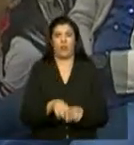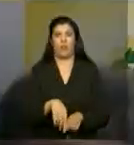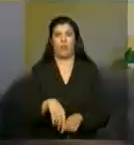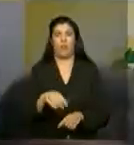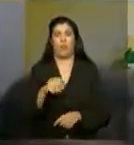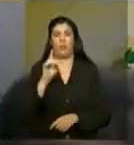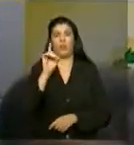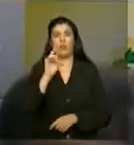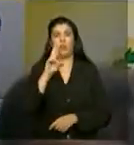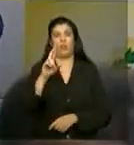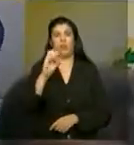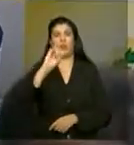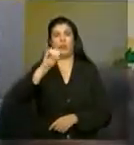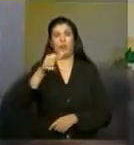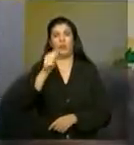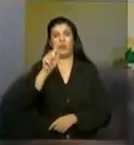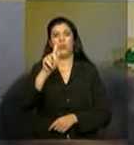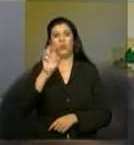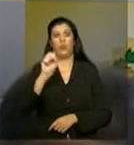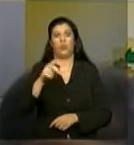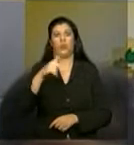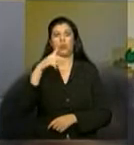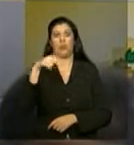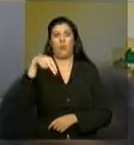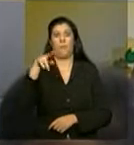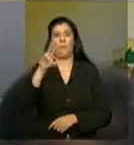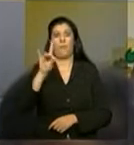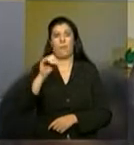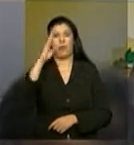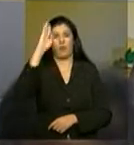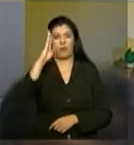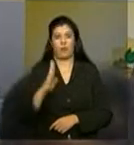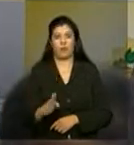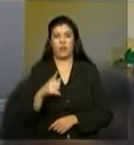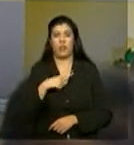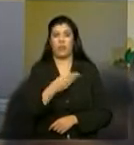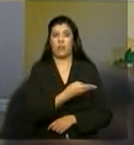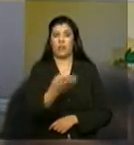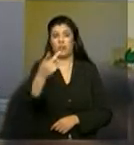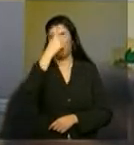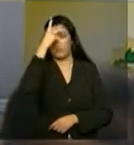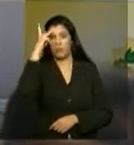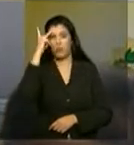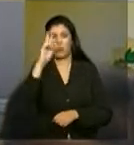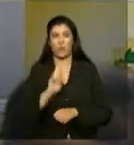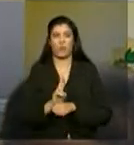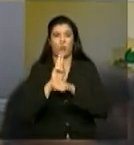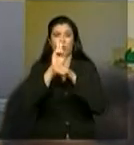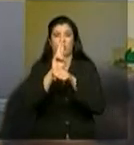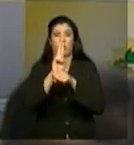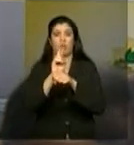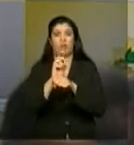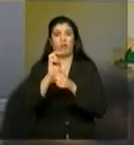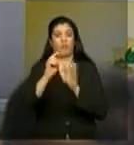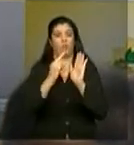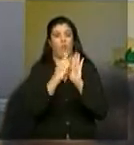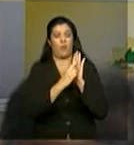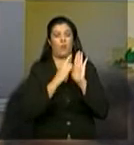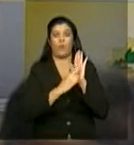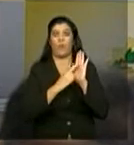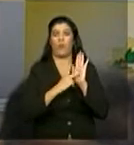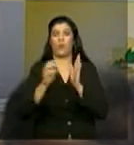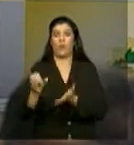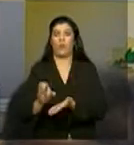representante do pnud no brasil então estas foram as autoridades que me foram repassadas pelo